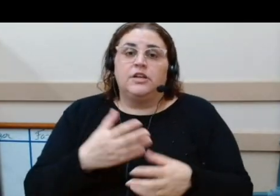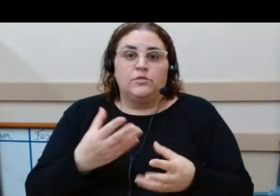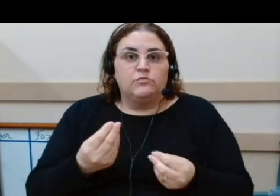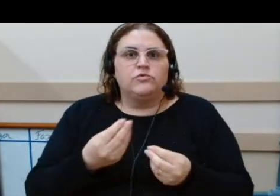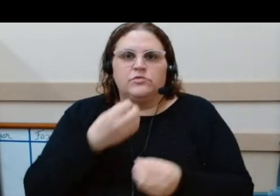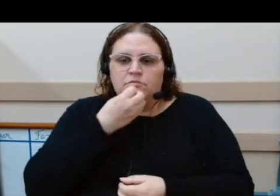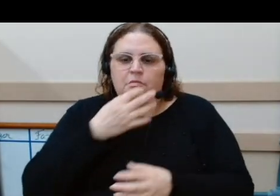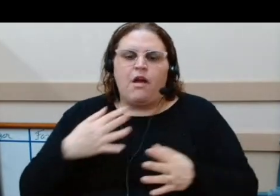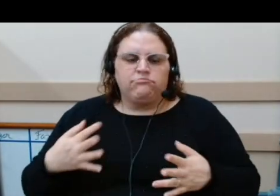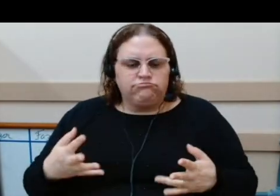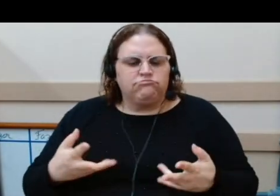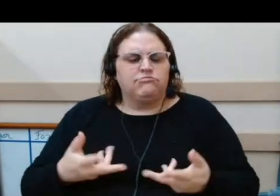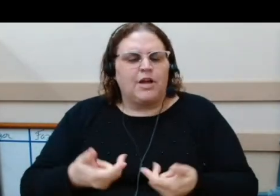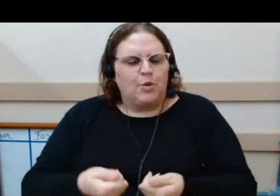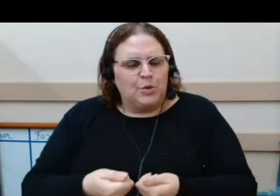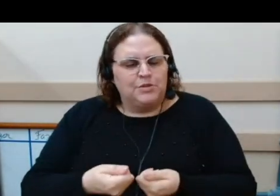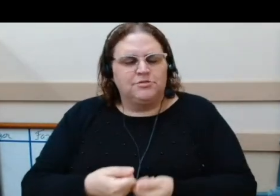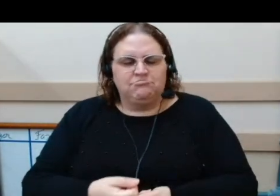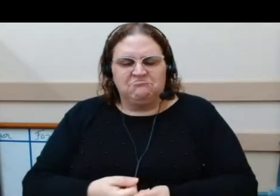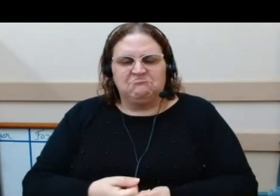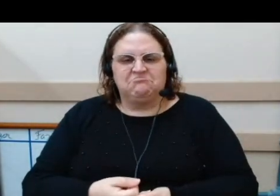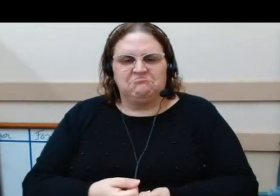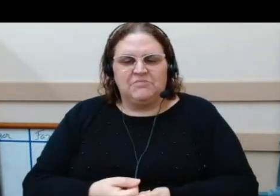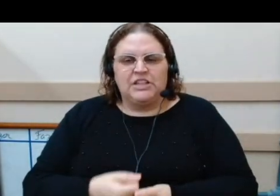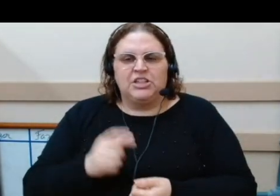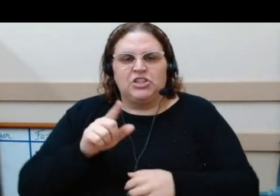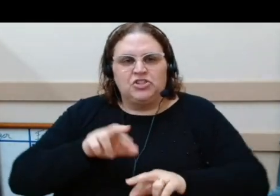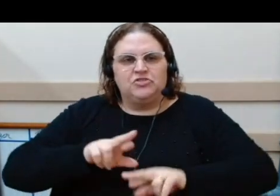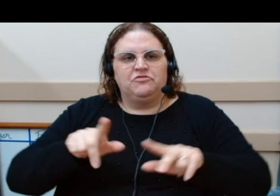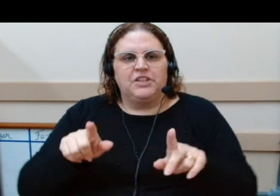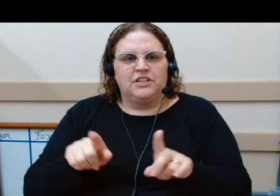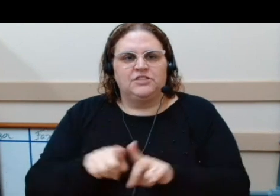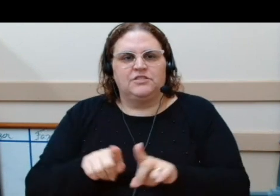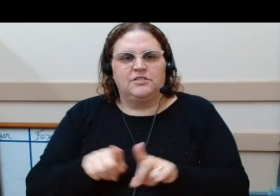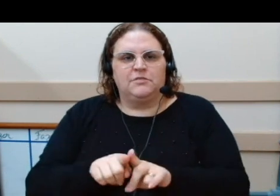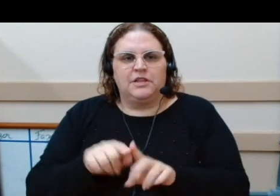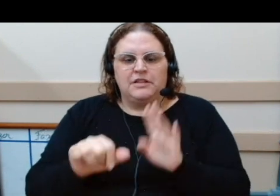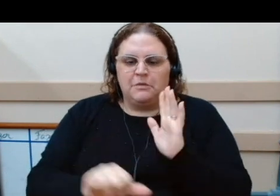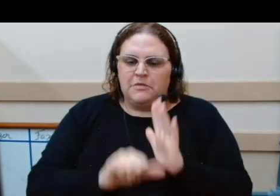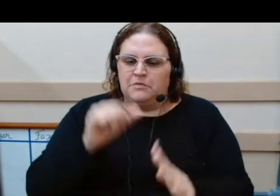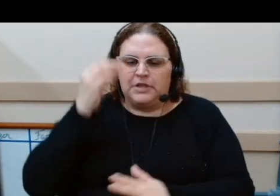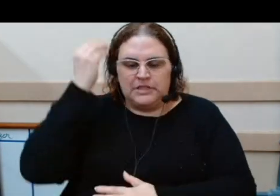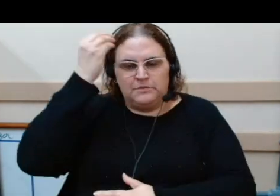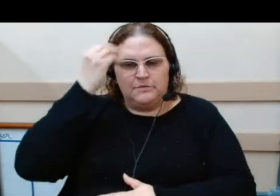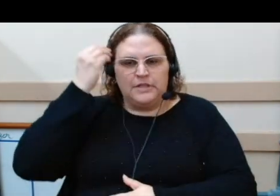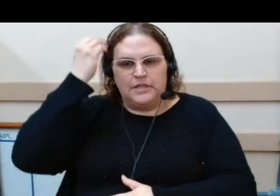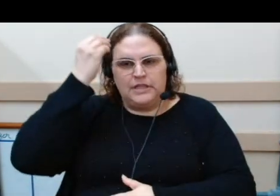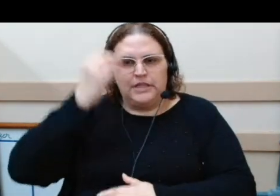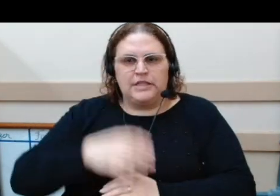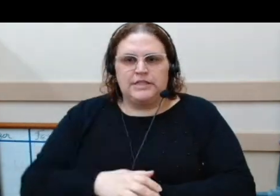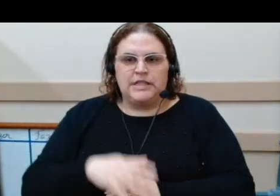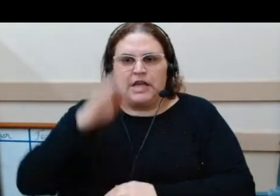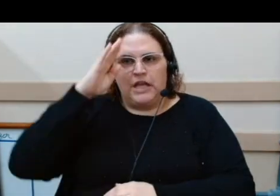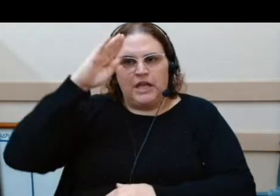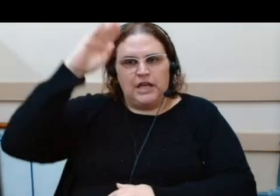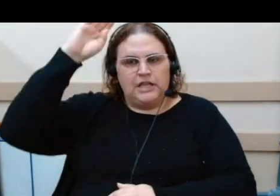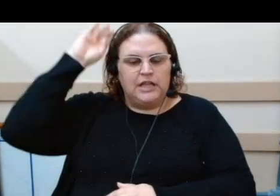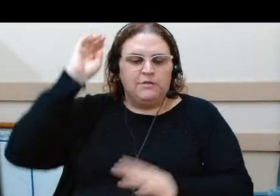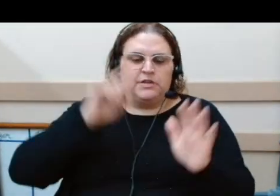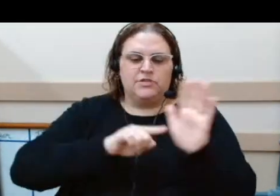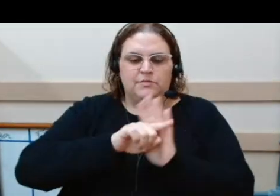né Eh Diferentemente dessa primeira experiência acadêmica de pesquisa no